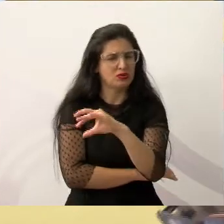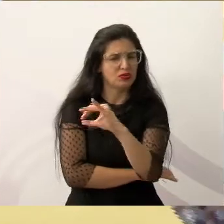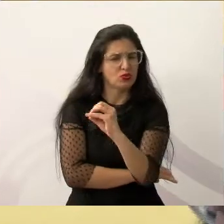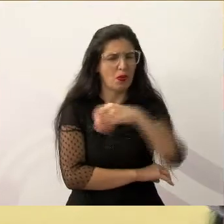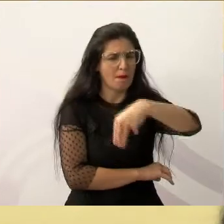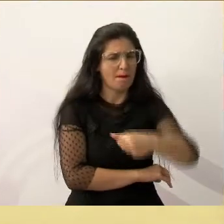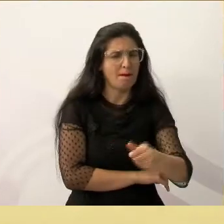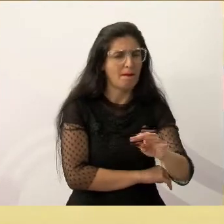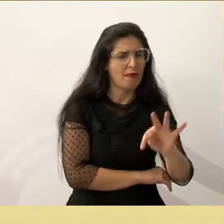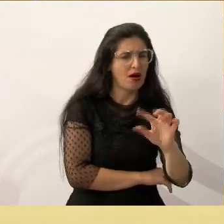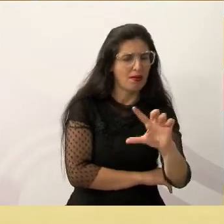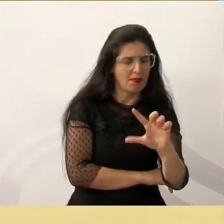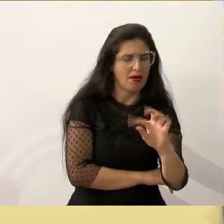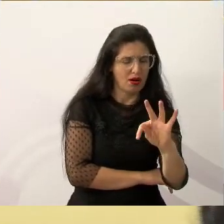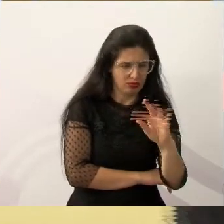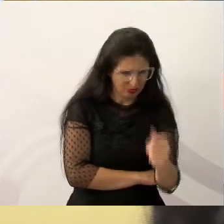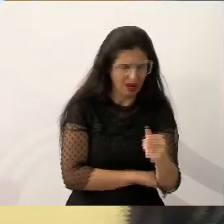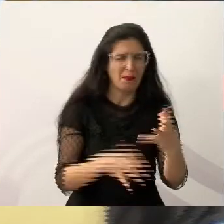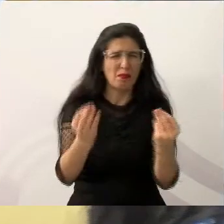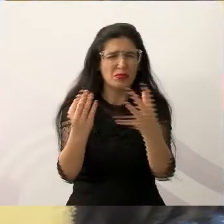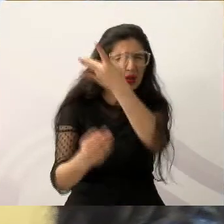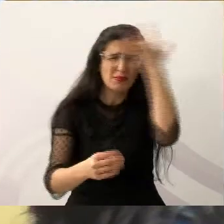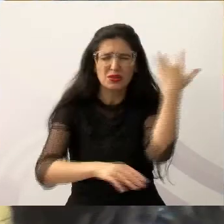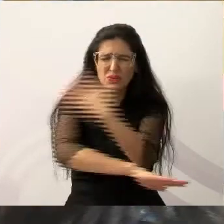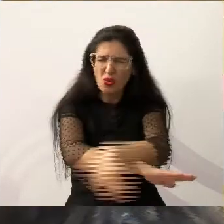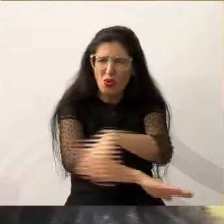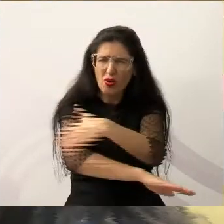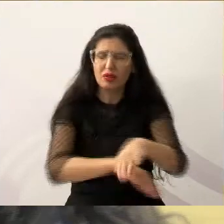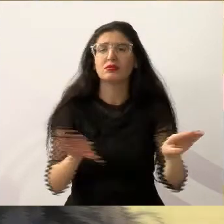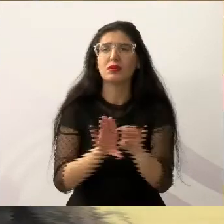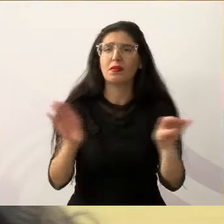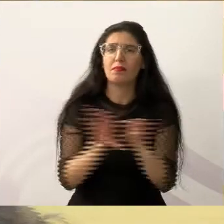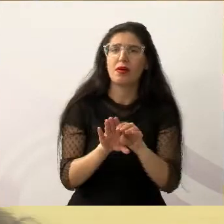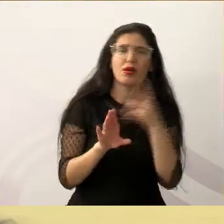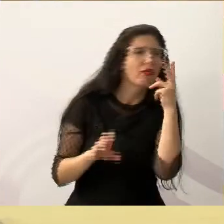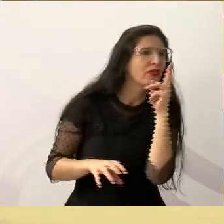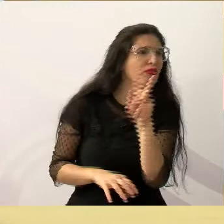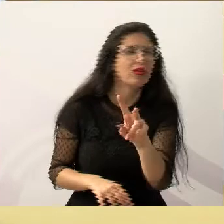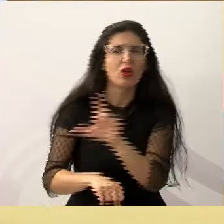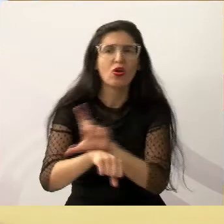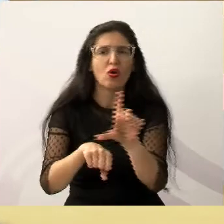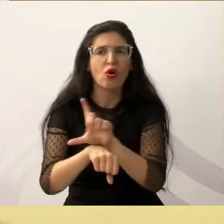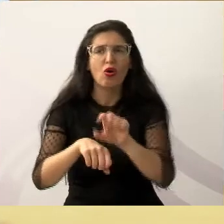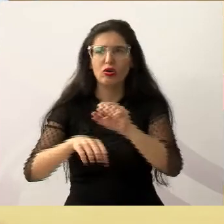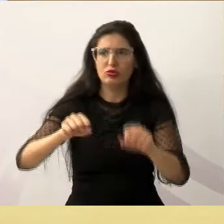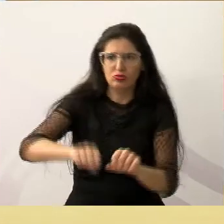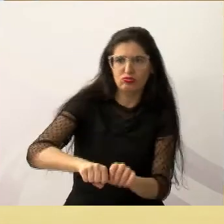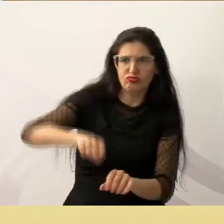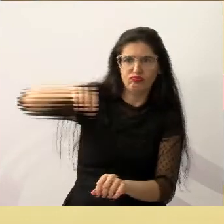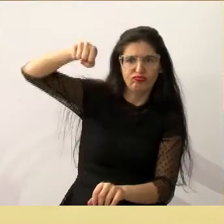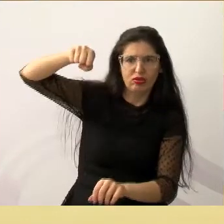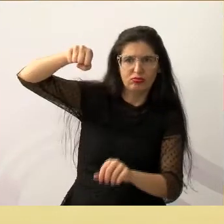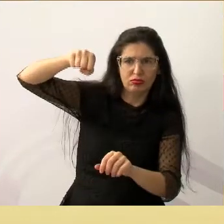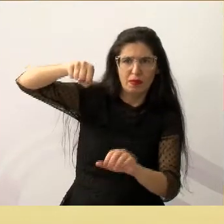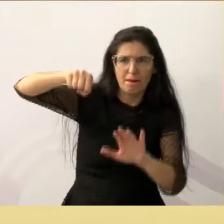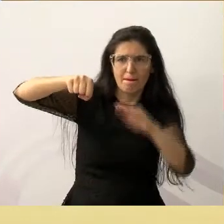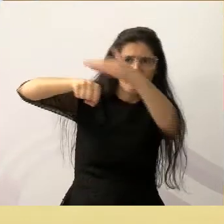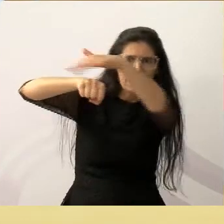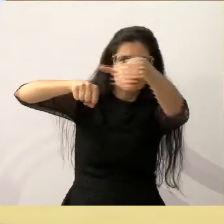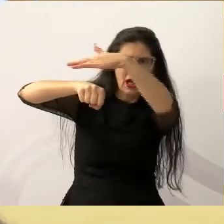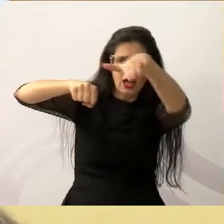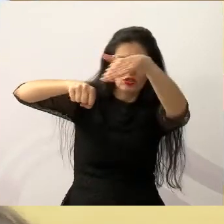Eu também tenho presenciado alguns comércios meia porta aberta para receber os pagamentos daqueles que não conseguem efetuar